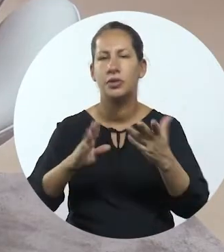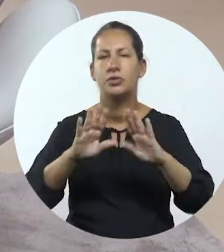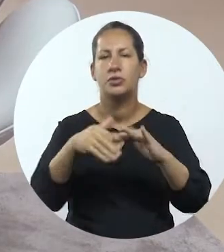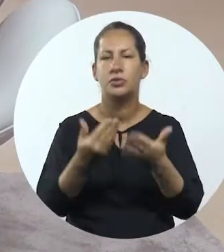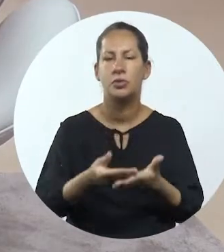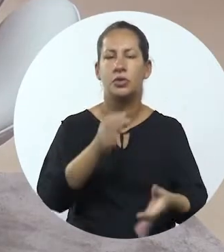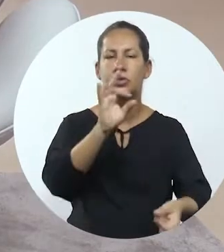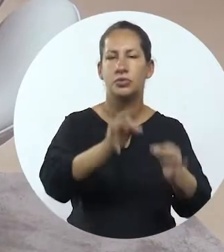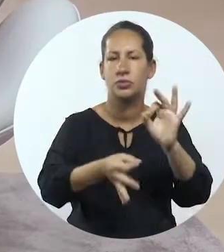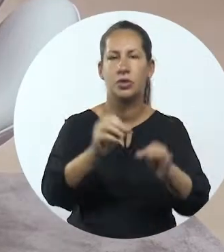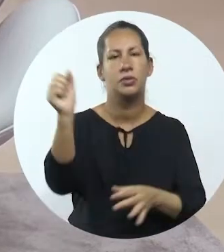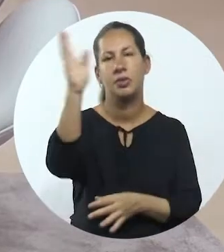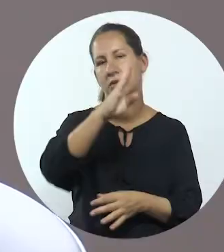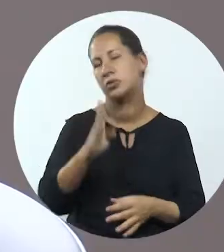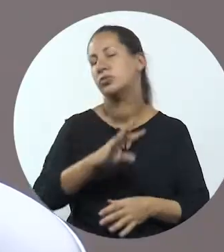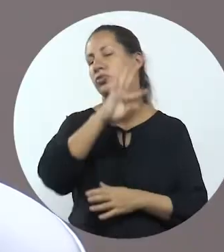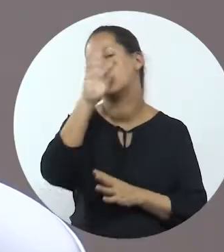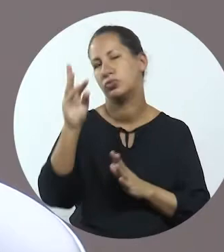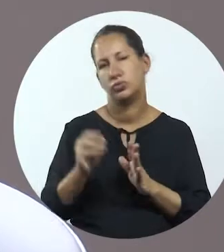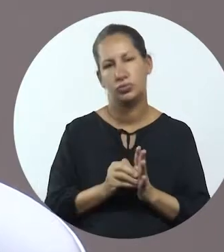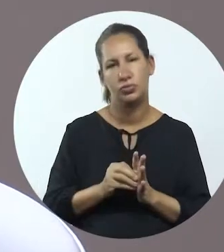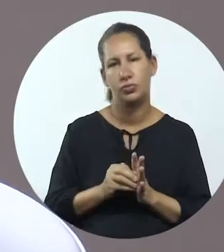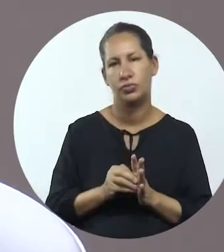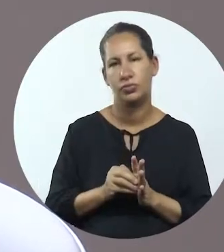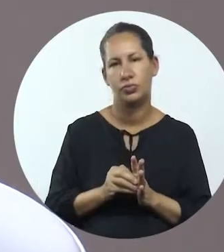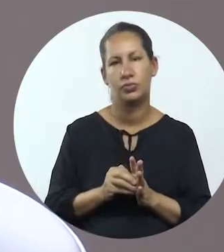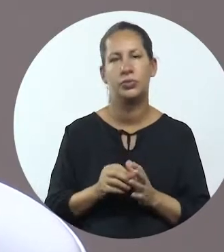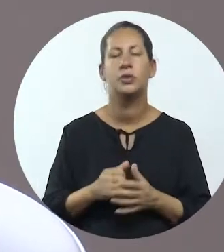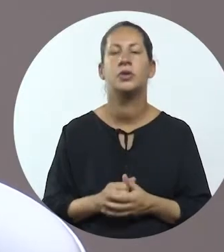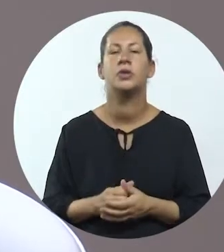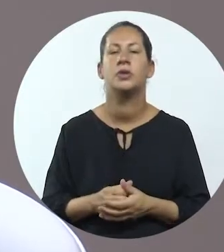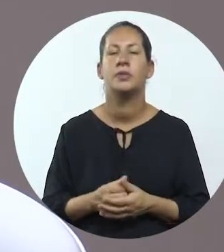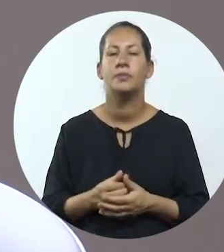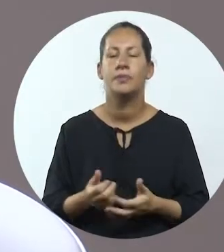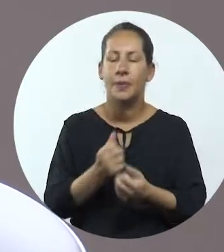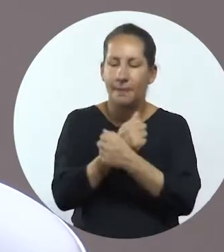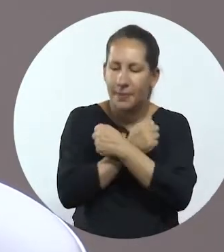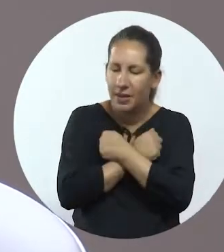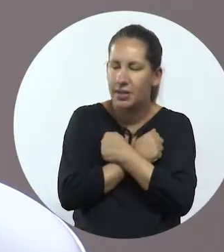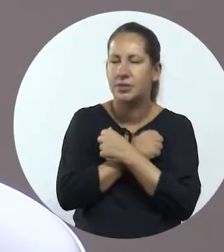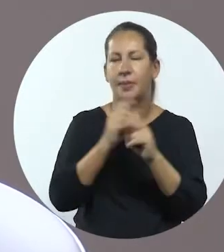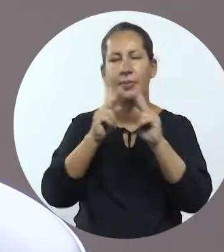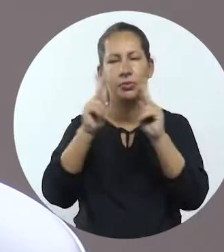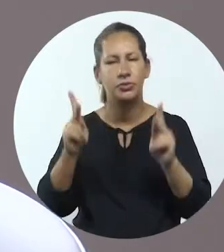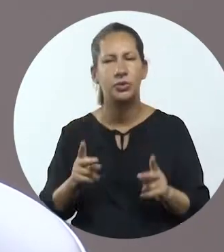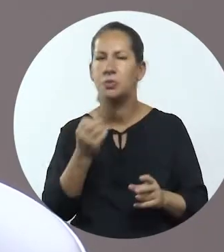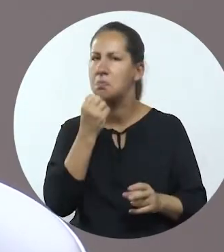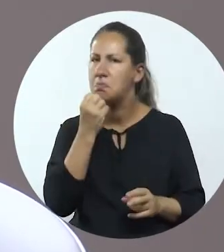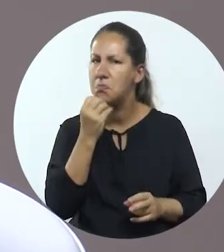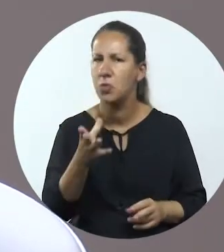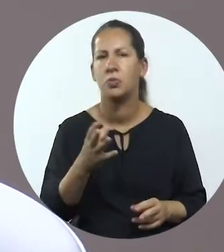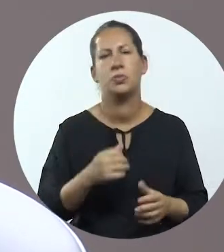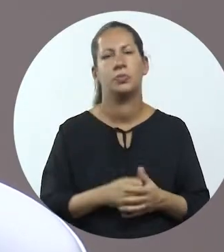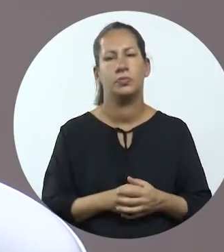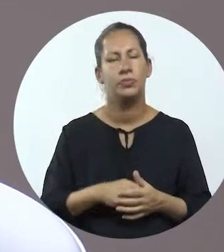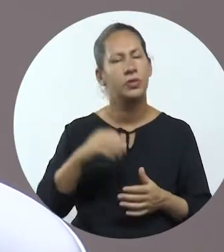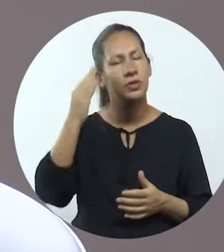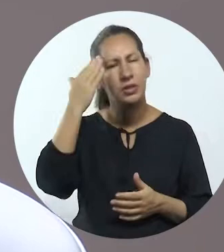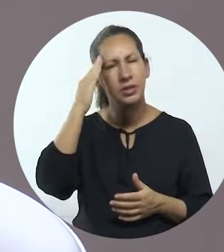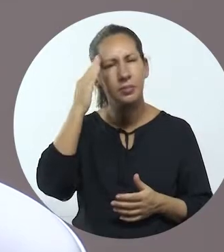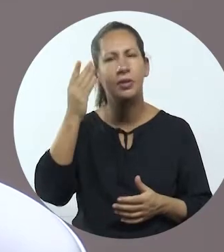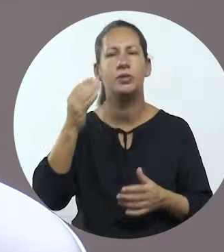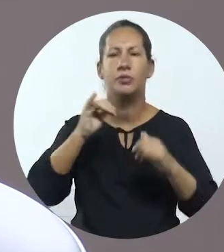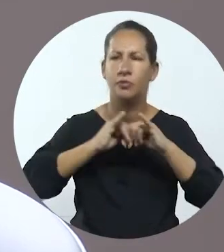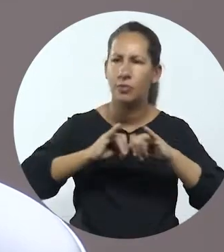judiciárias eleitorais no Brasil inteiro. Todas as escolas abraçam esse projeto com muito carinho, sempre com a consciência de